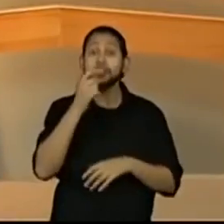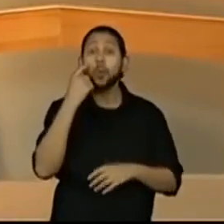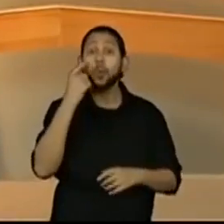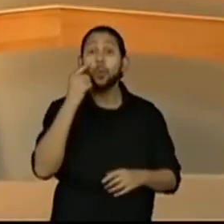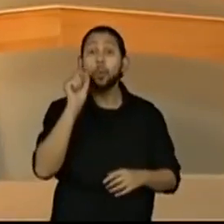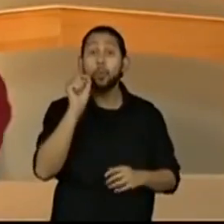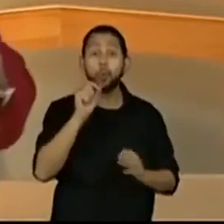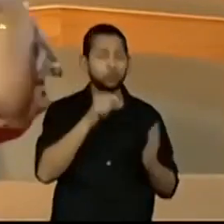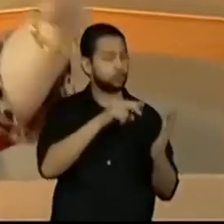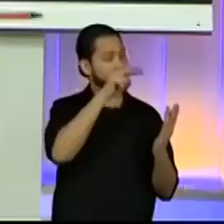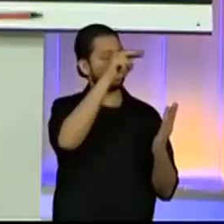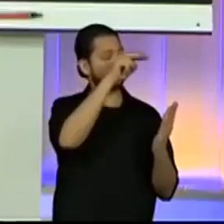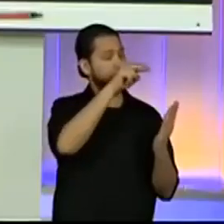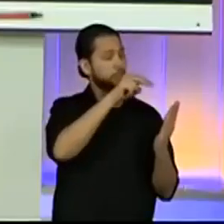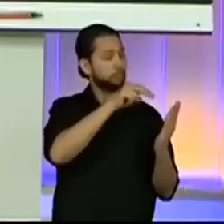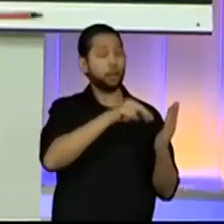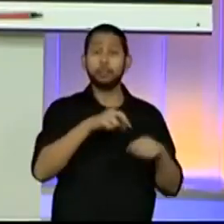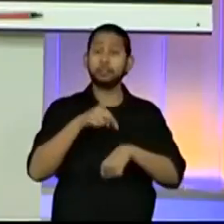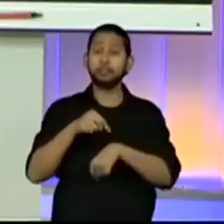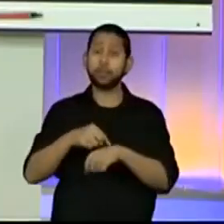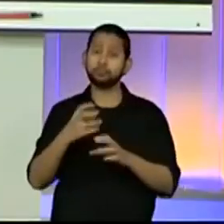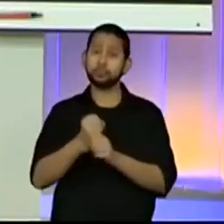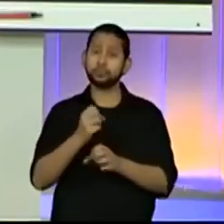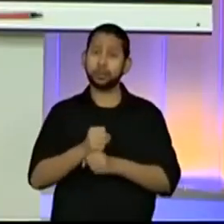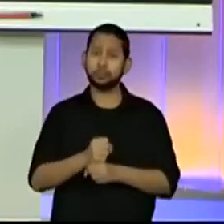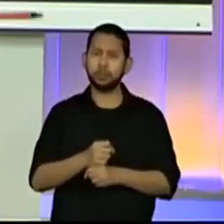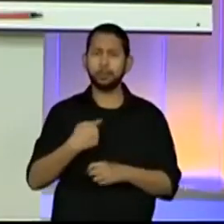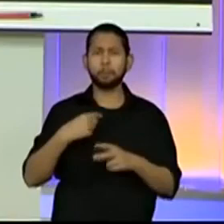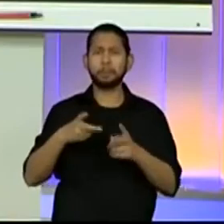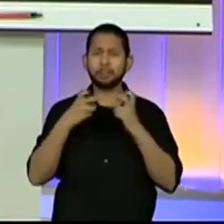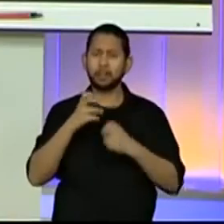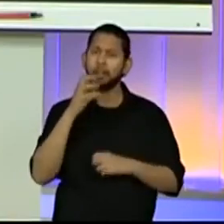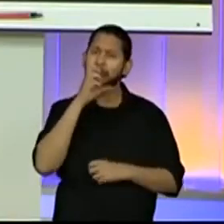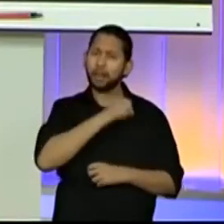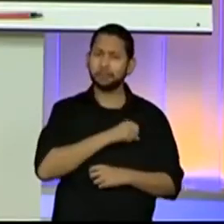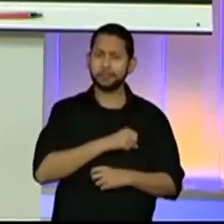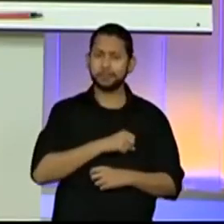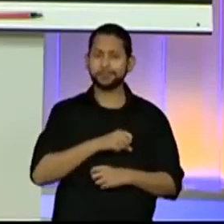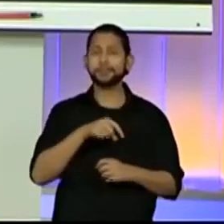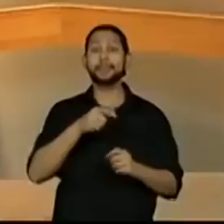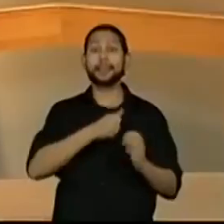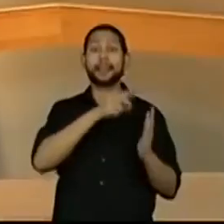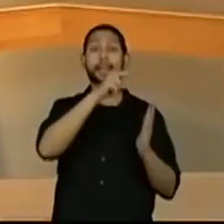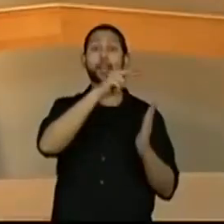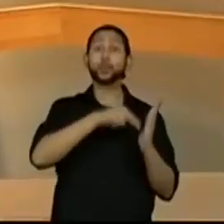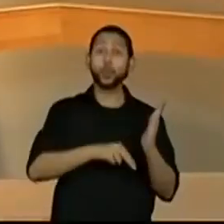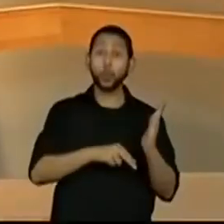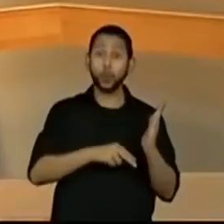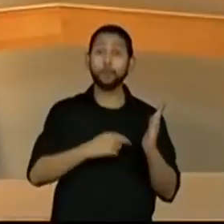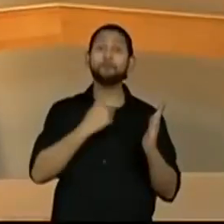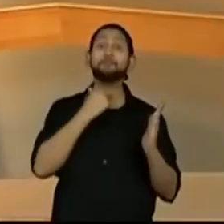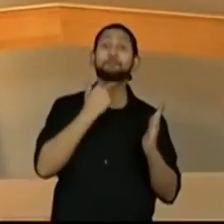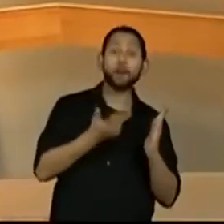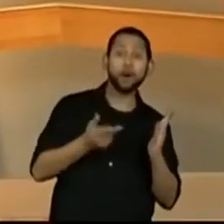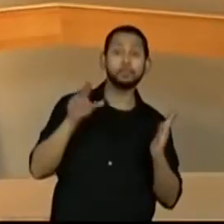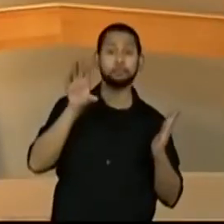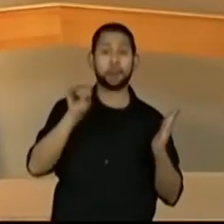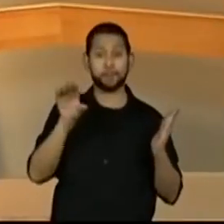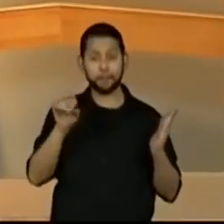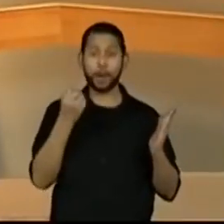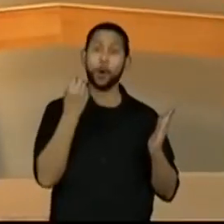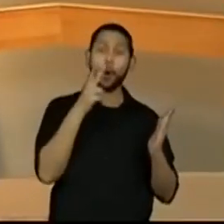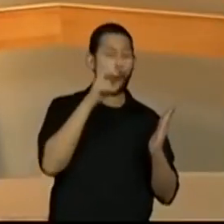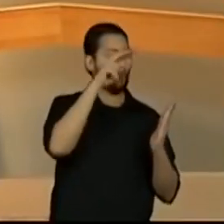leitura. E ela também é um procedimento muito utilizado, principalmente nas salas de leitura, ou